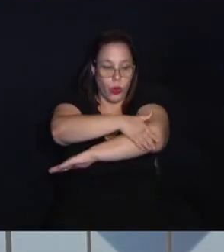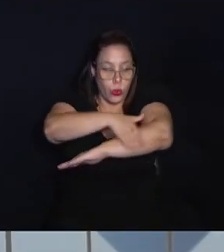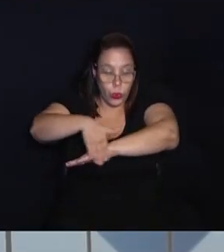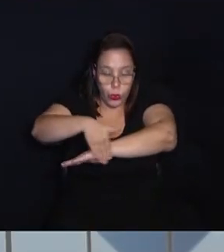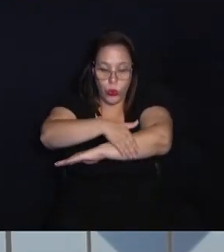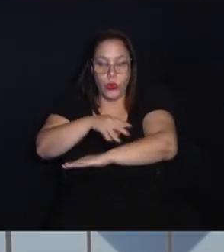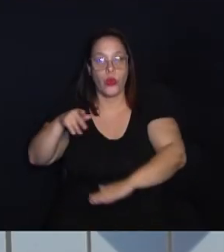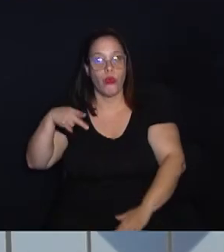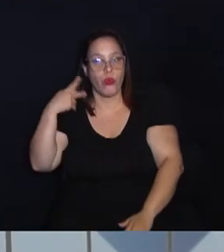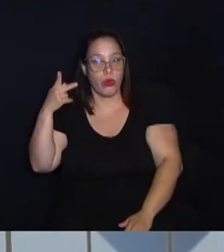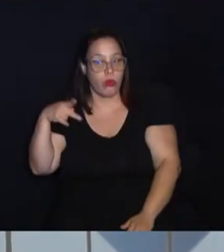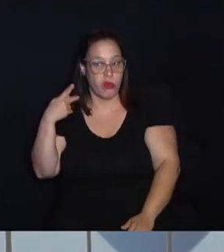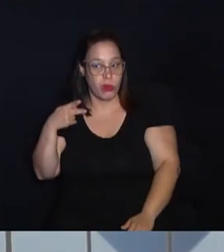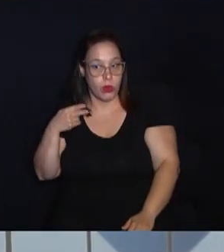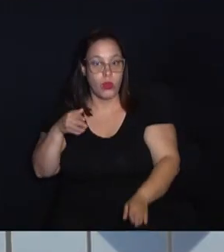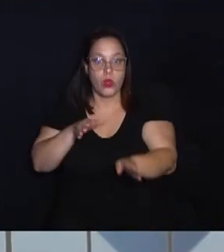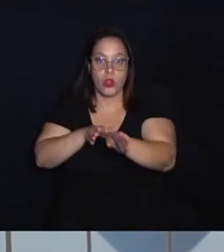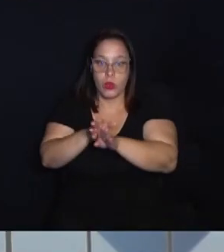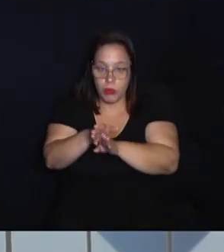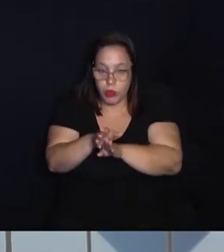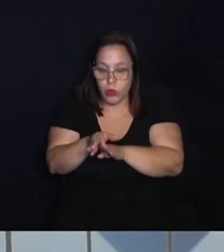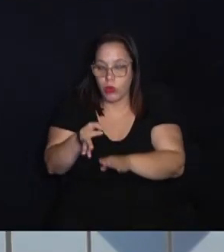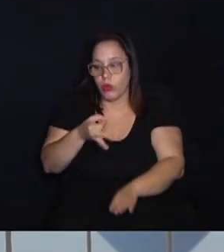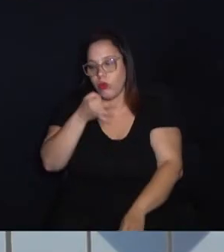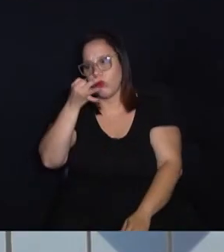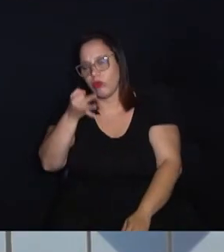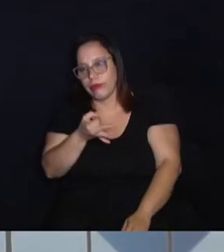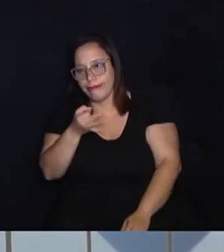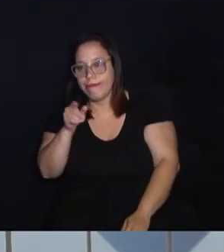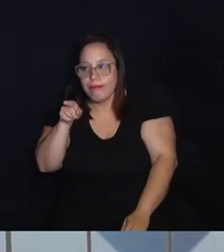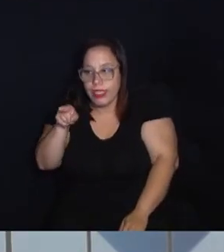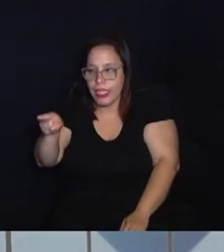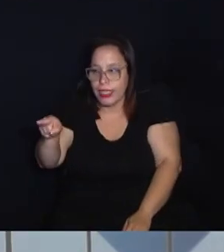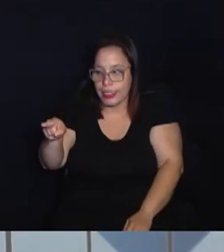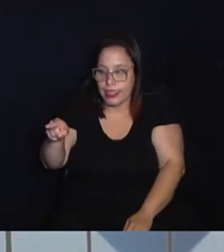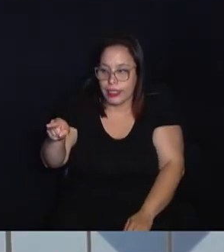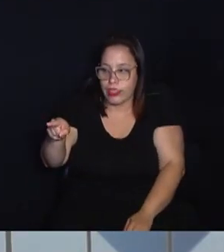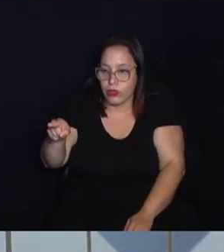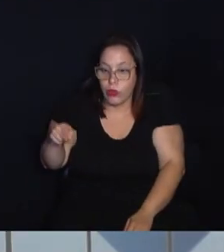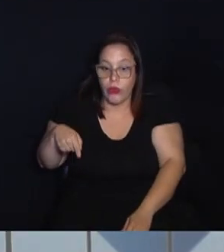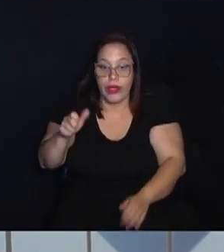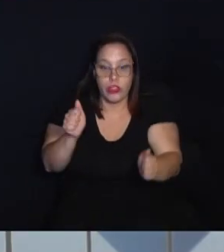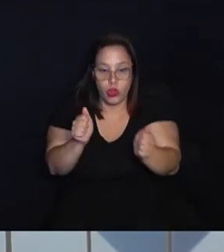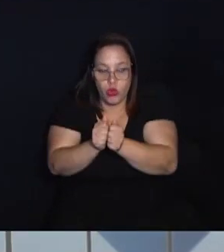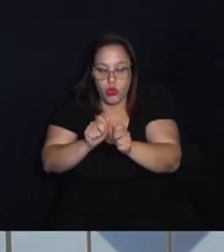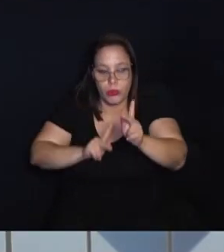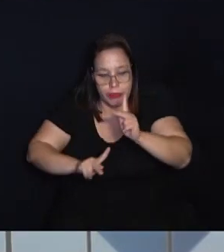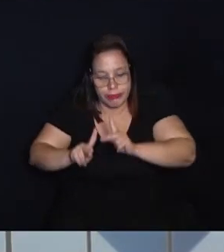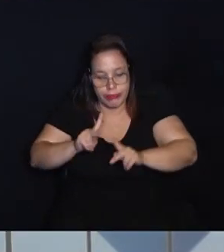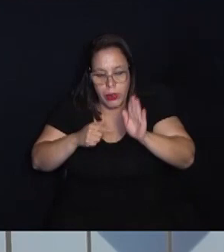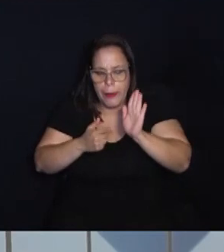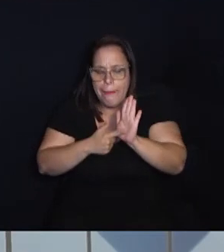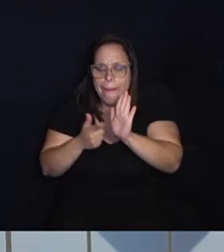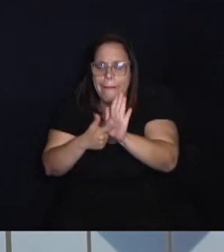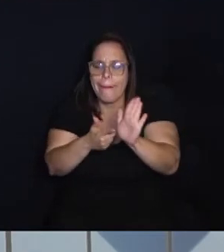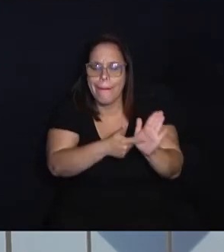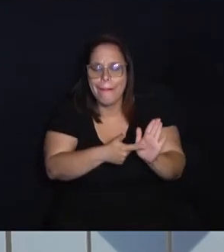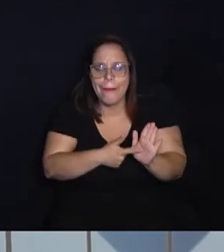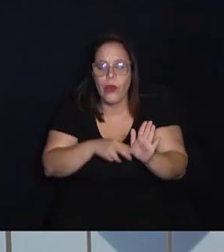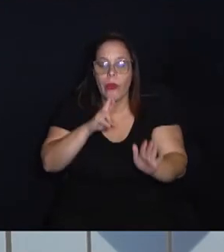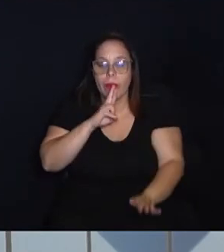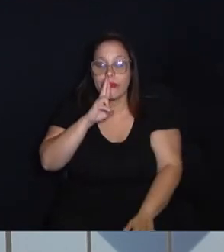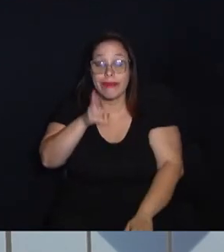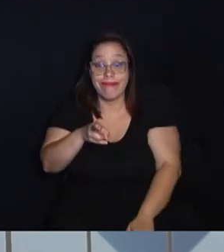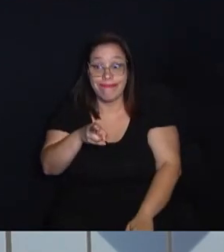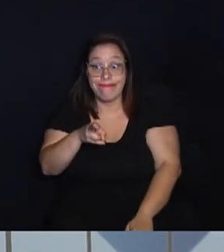que o vereador, a partir de uma indicação, um requerimento, uma iniciativa dele, ele vá junto com a população mostrar o resultado